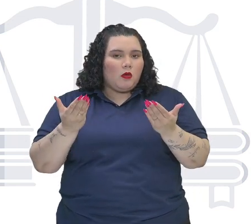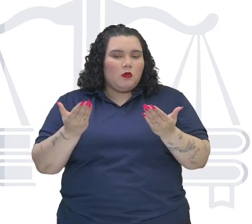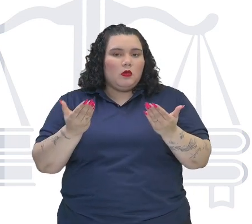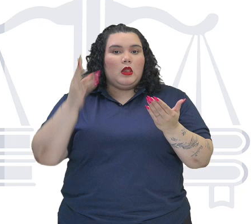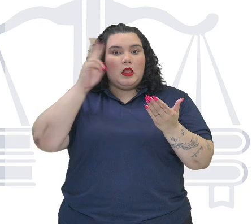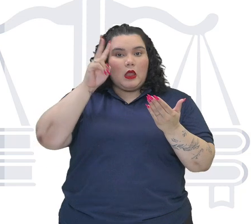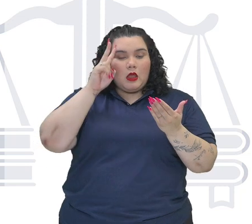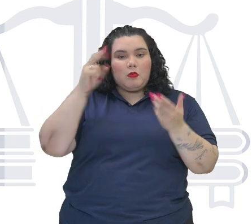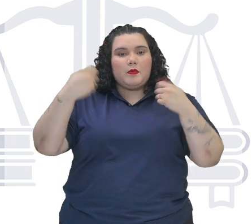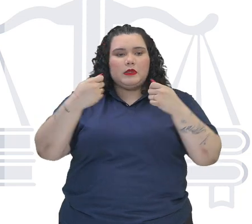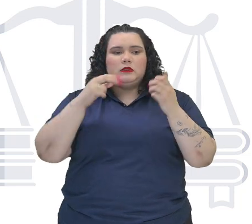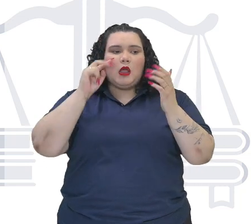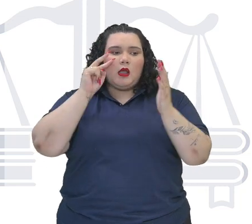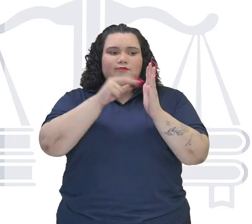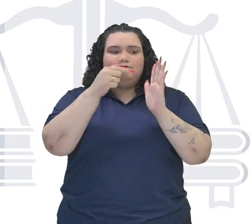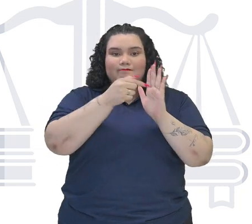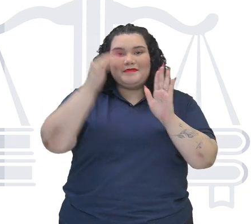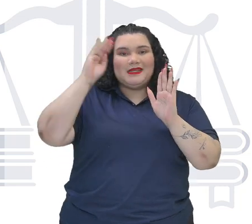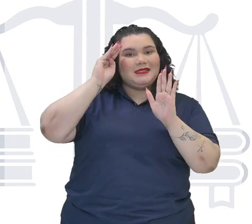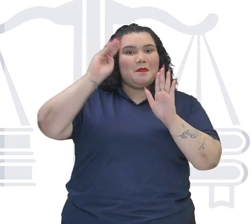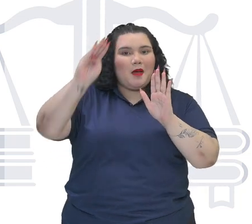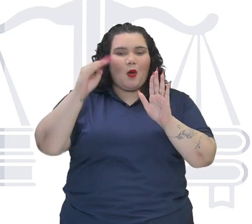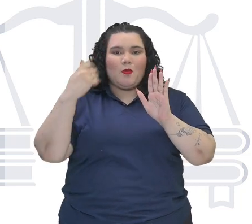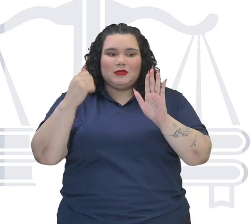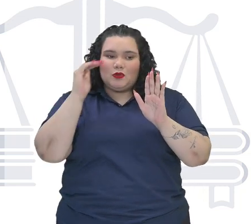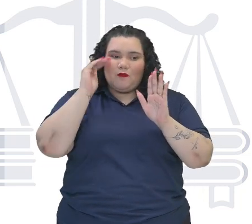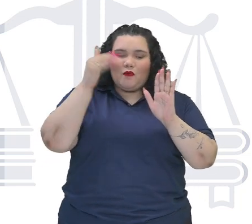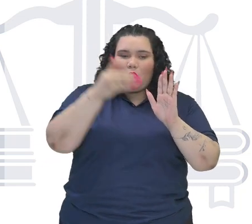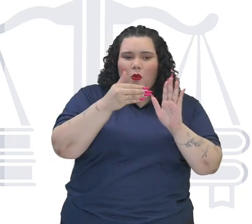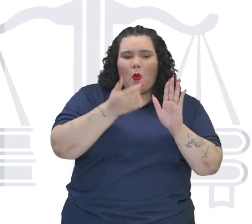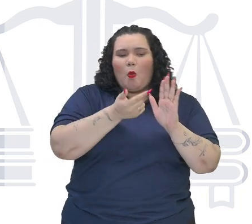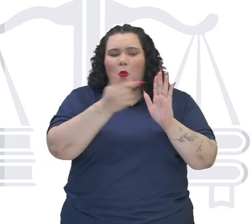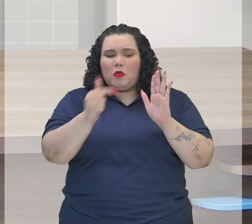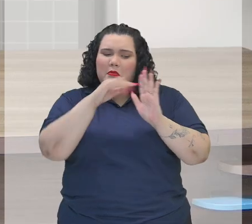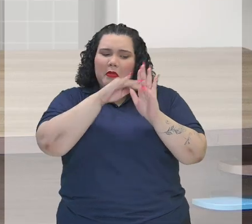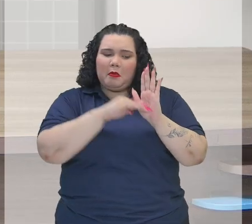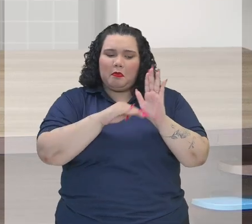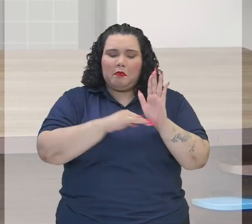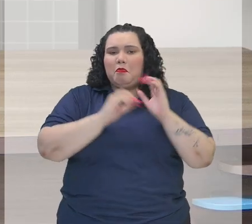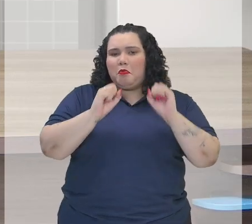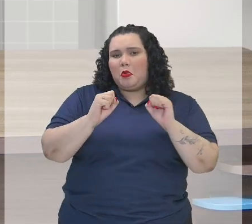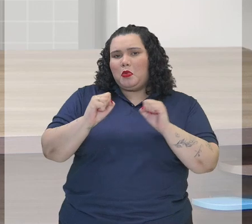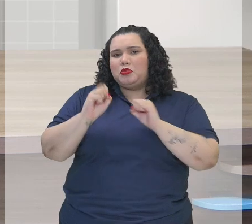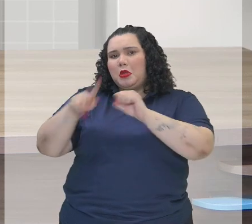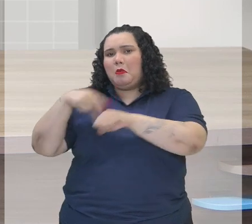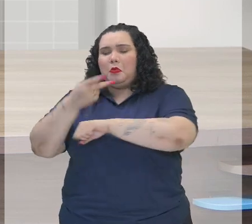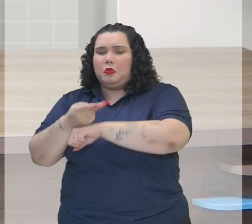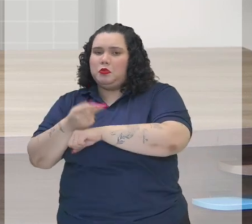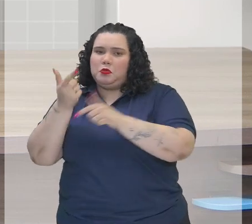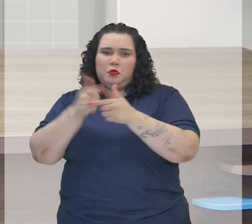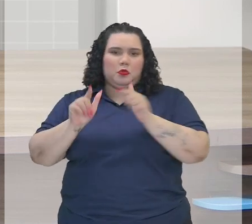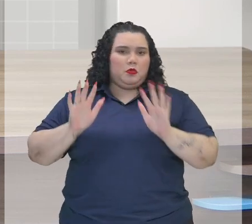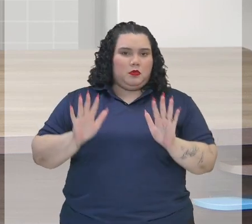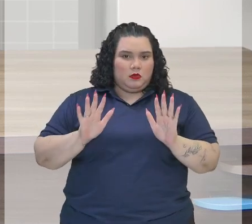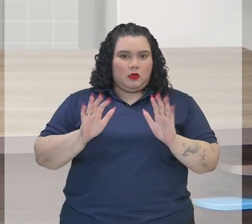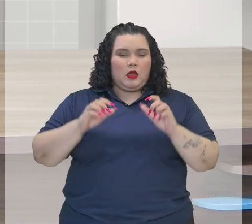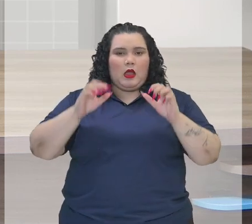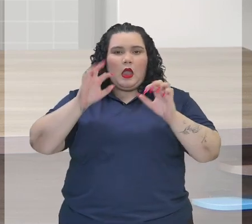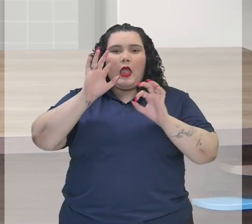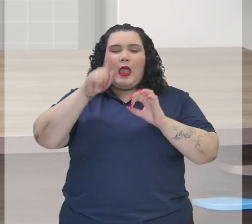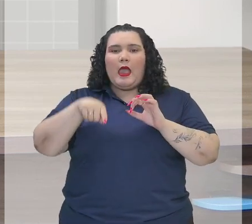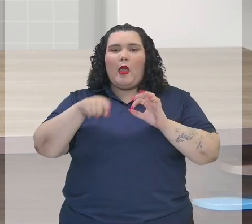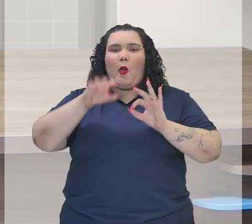você realmente tem que cumprir, e outras que você pode deixar um pouco para depois. É como se você estivesse